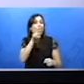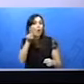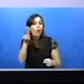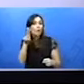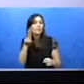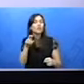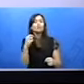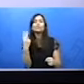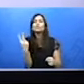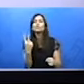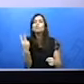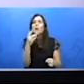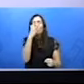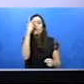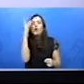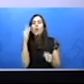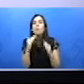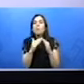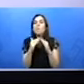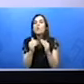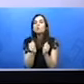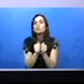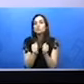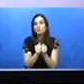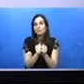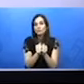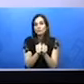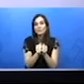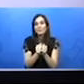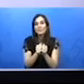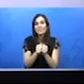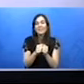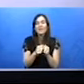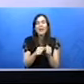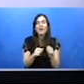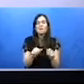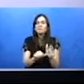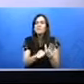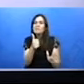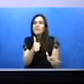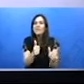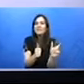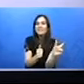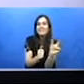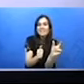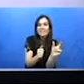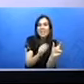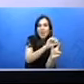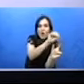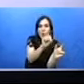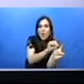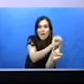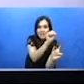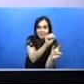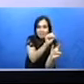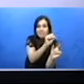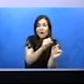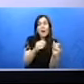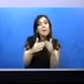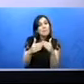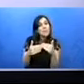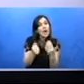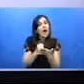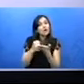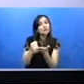duas pessoas que moram com você e circule a primeira sílaba. Aqui vocês vão pedir ajuda para o responsável.